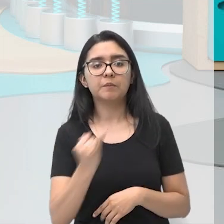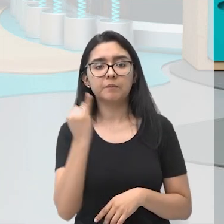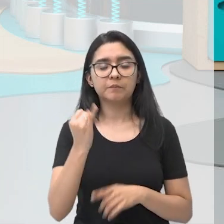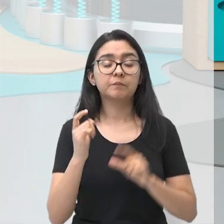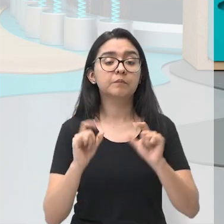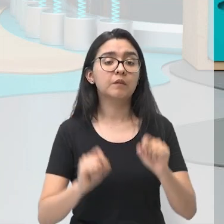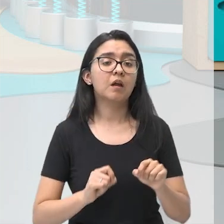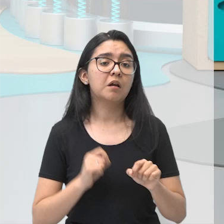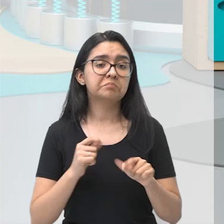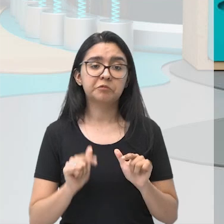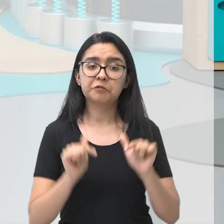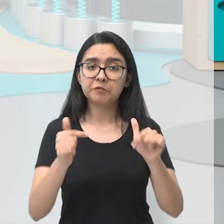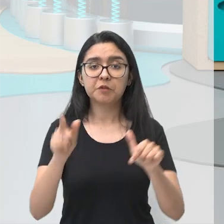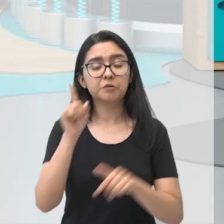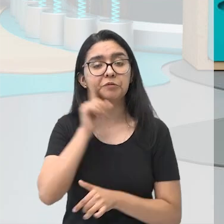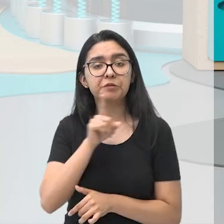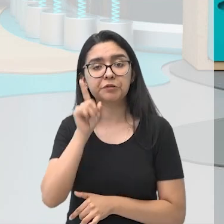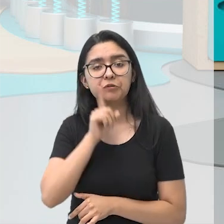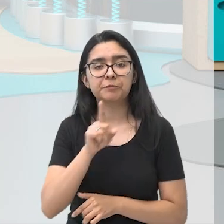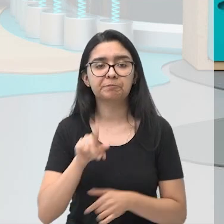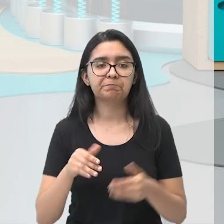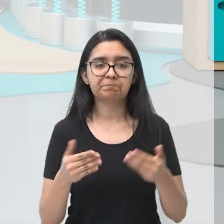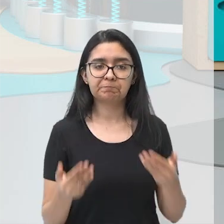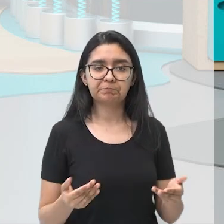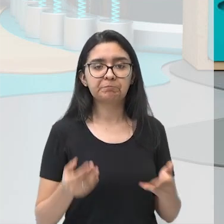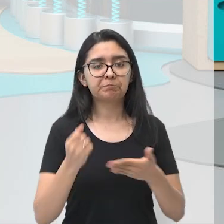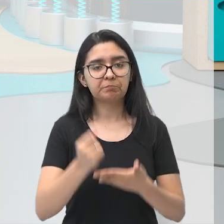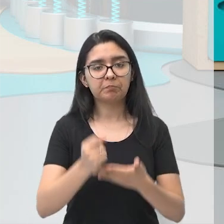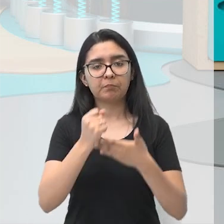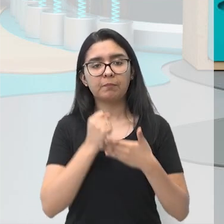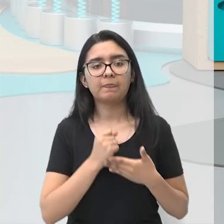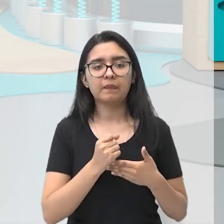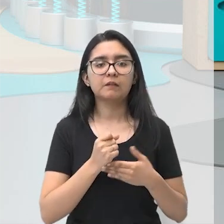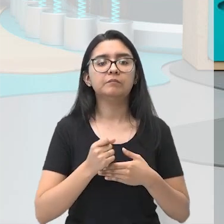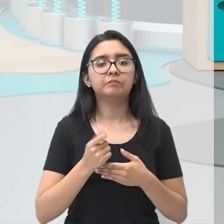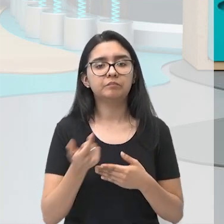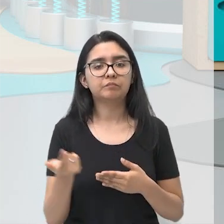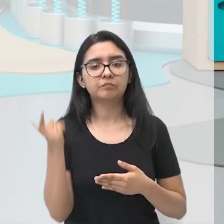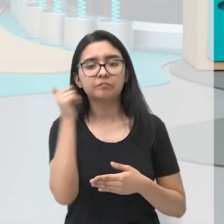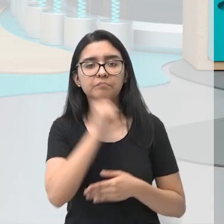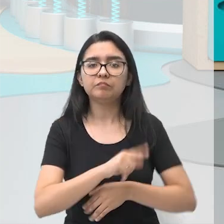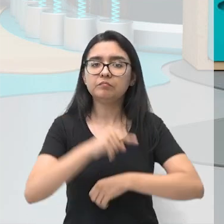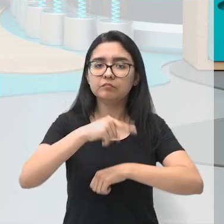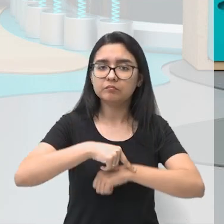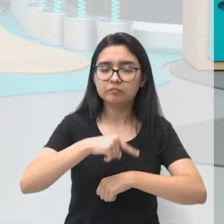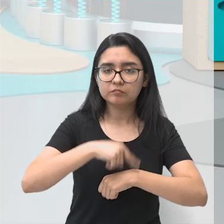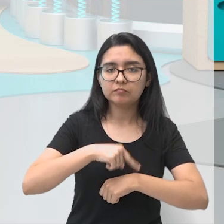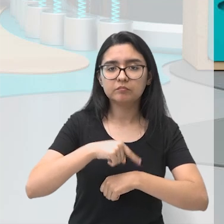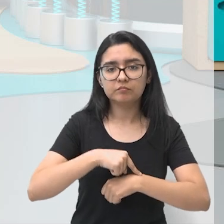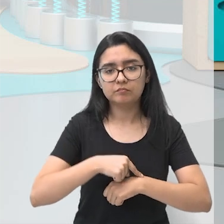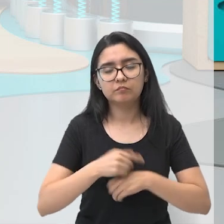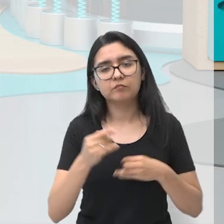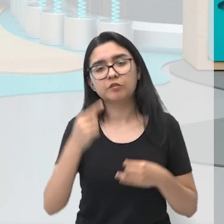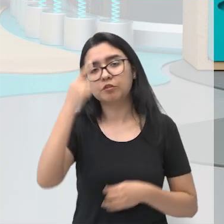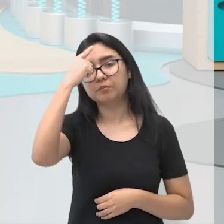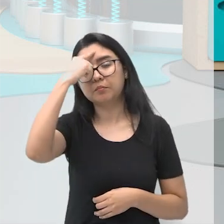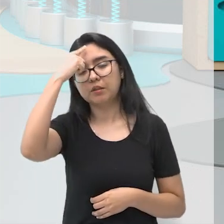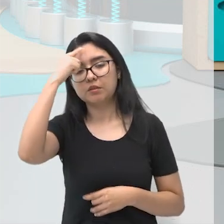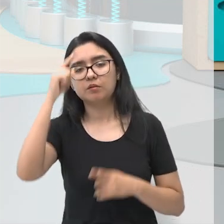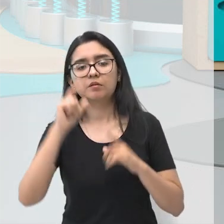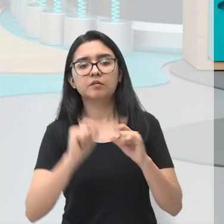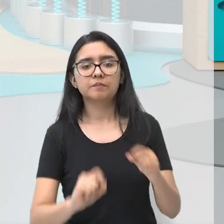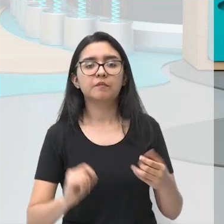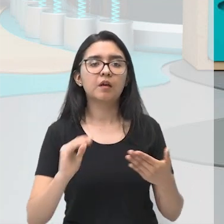do cotidiano, em que nos ajudam a ganhar tempo, especialmente quando a gente pensa em